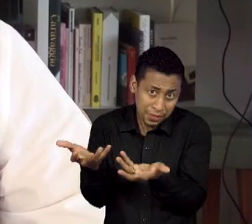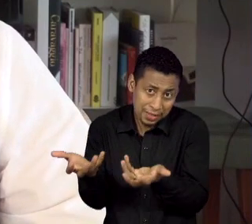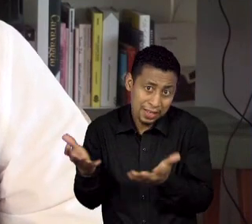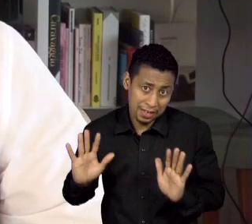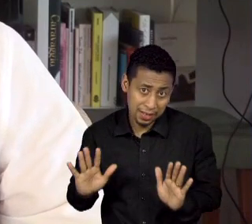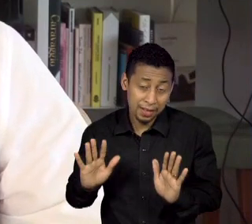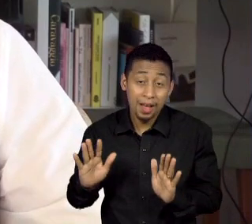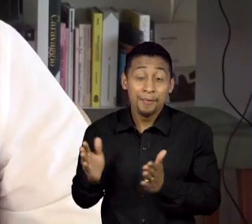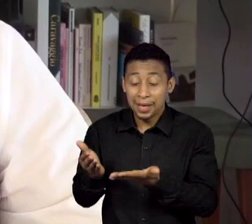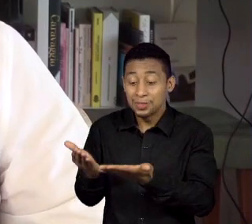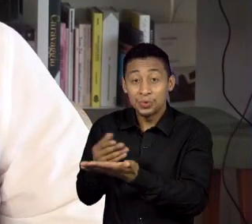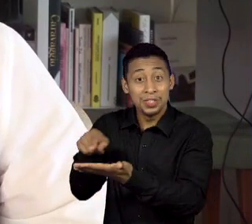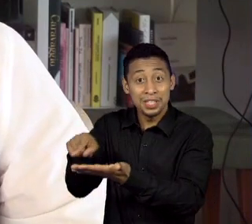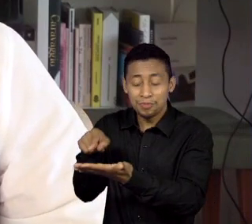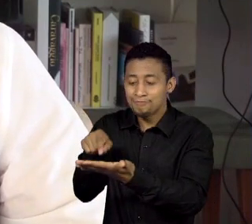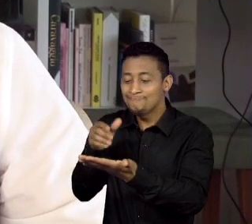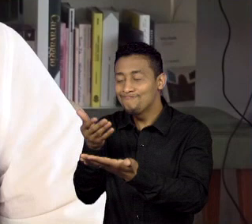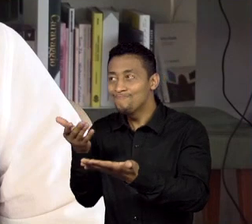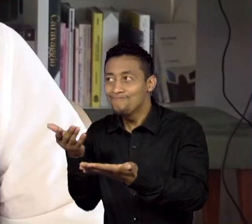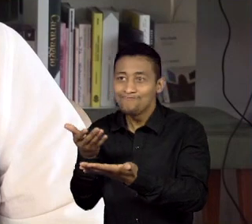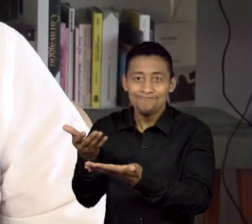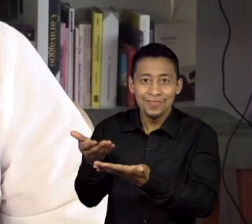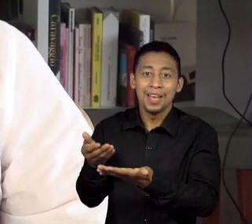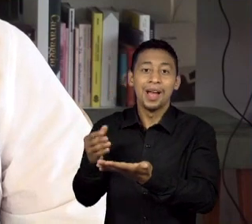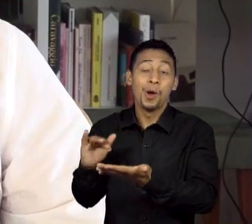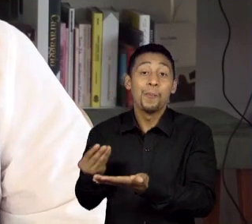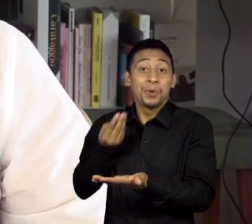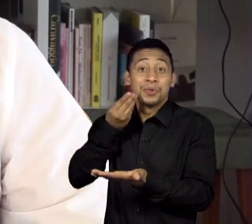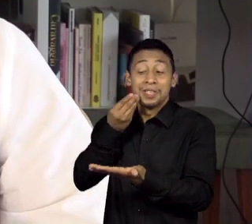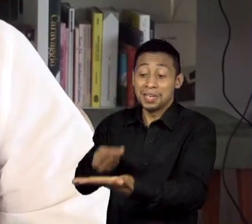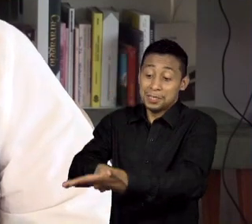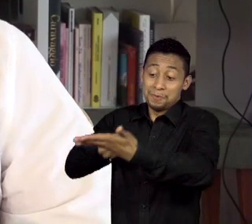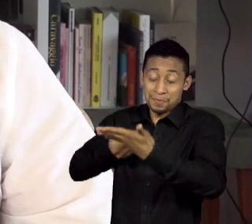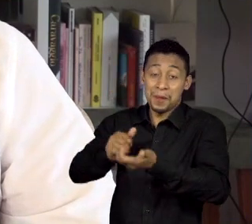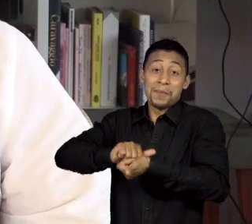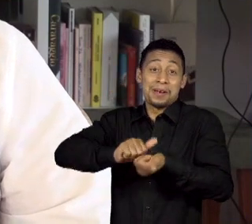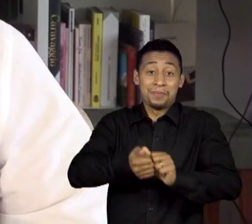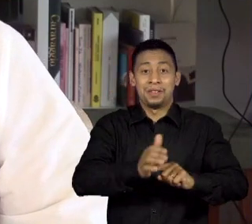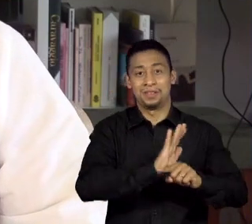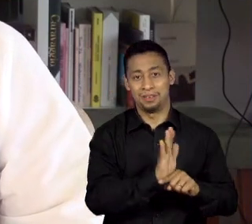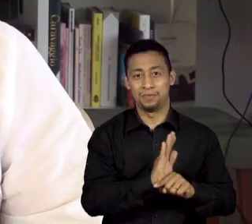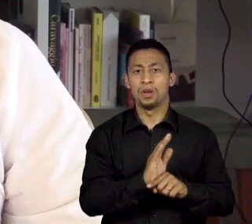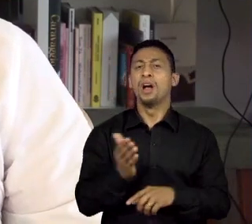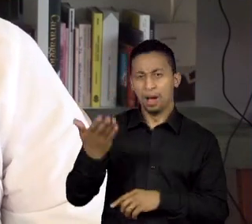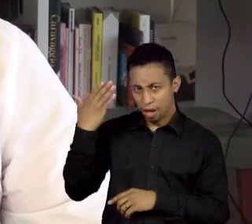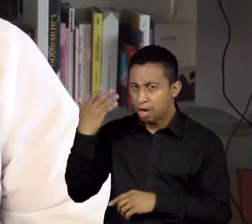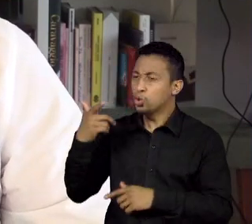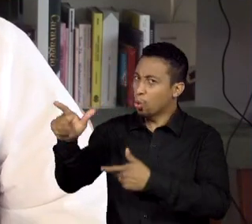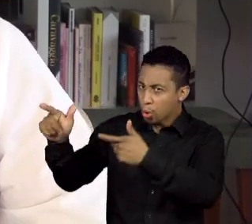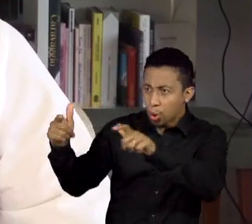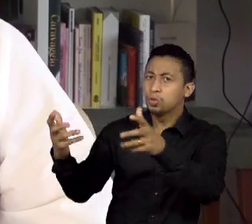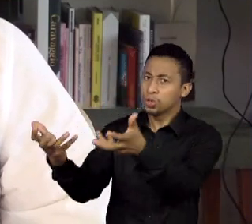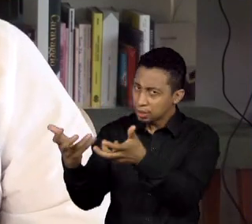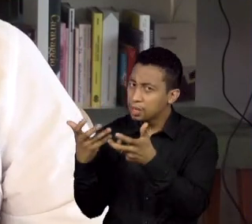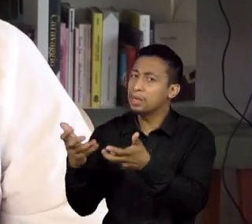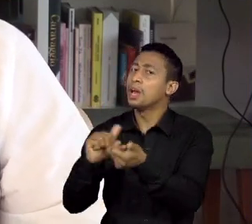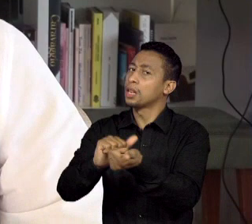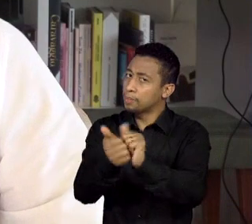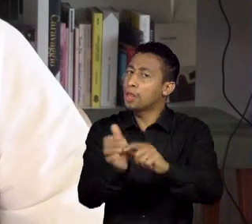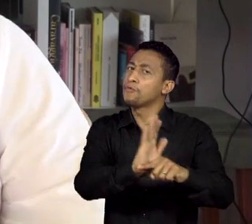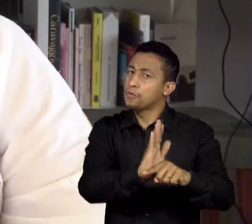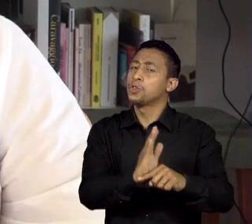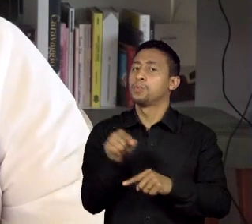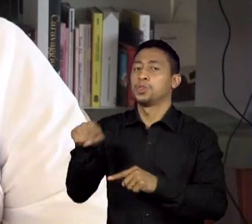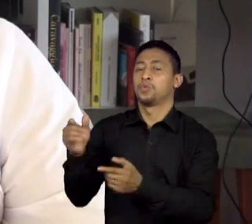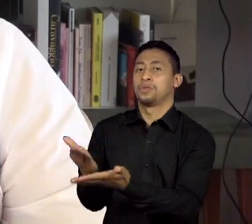oportunidade, ofereceu, ele tinha a possibilidade de ter os direitos do livro, muita gente já quis fazer esse livro, né? Eu acho que a peça da Bia